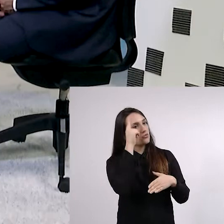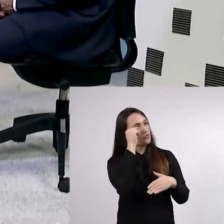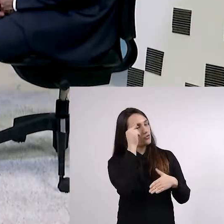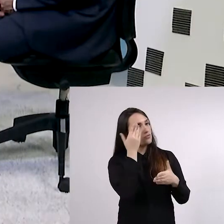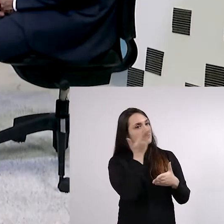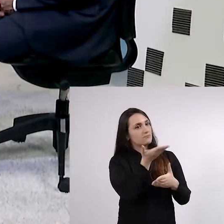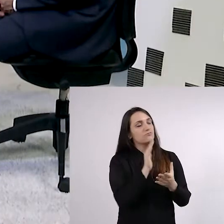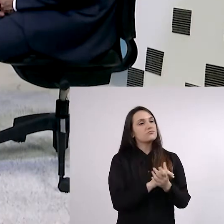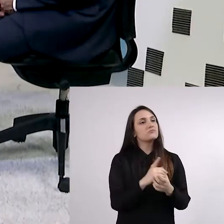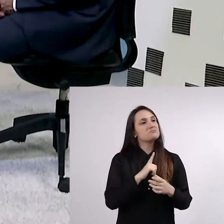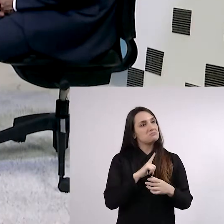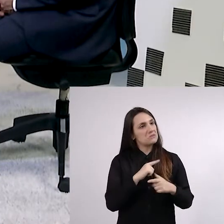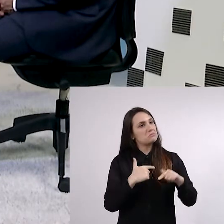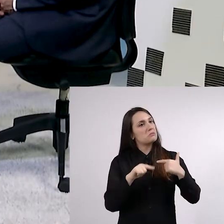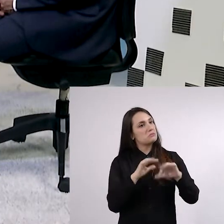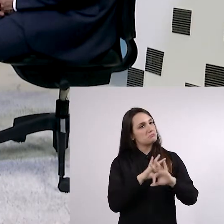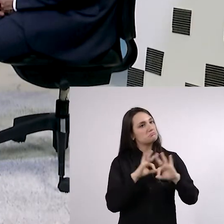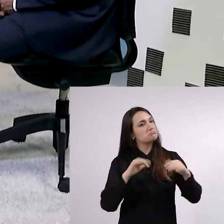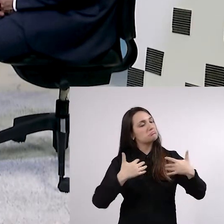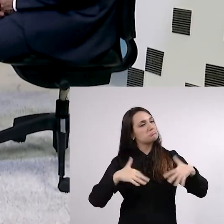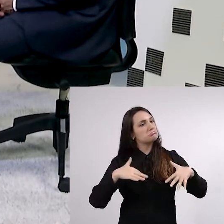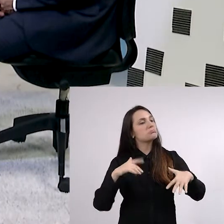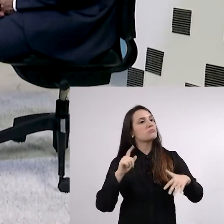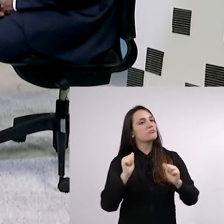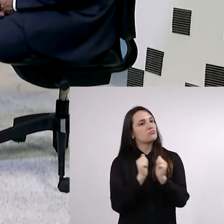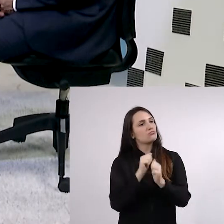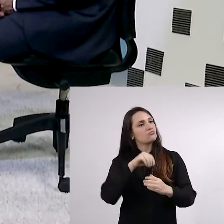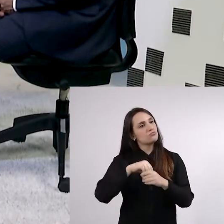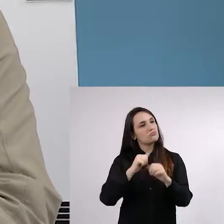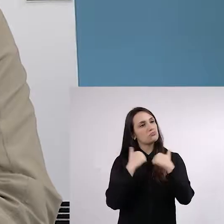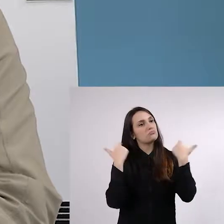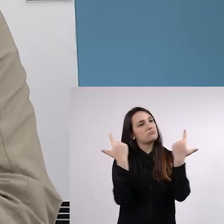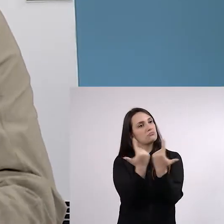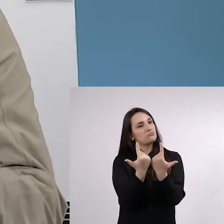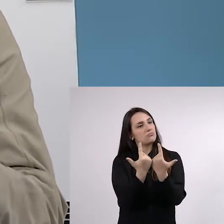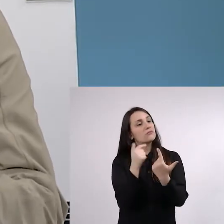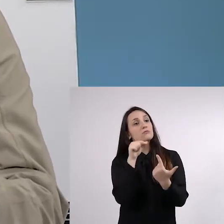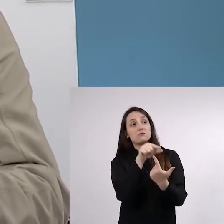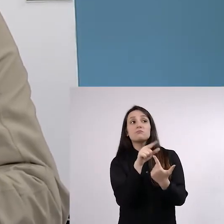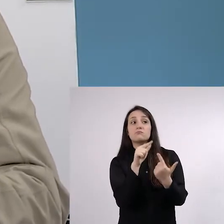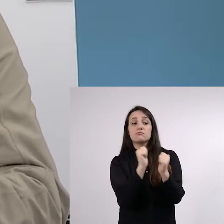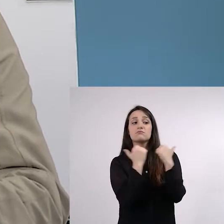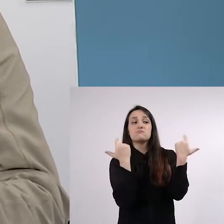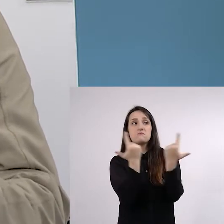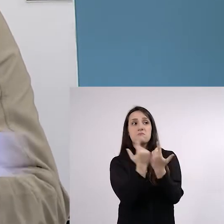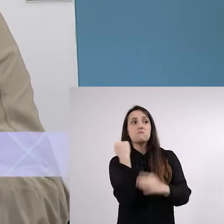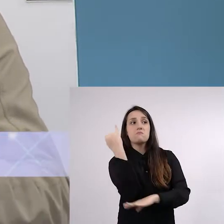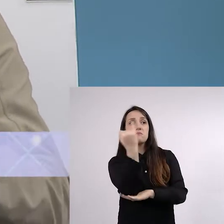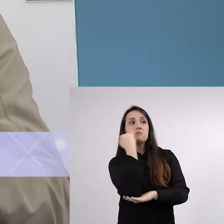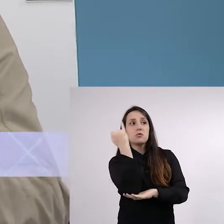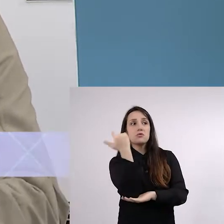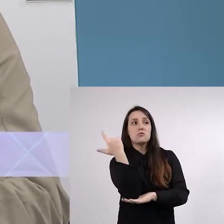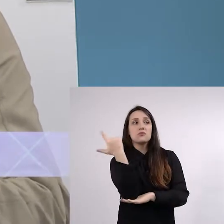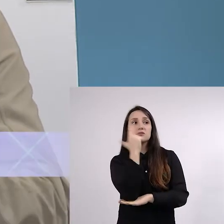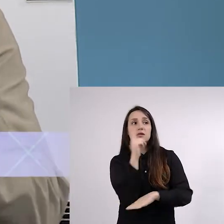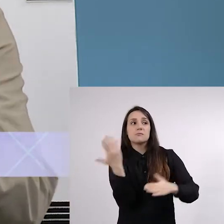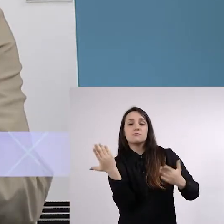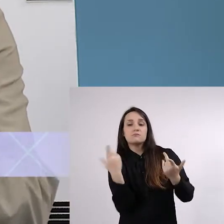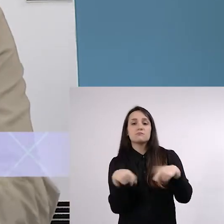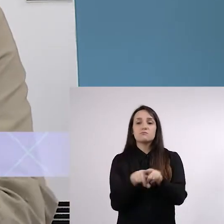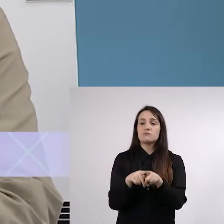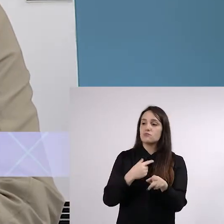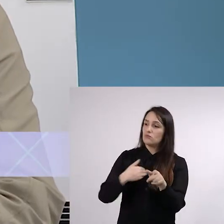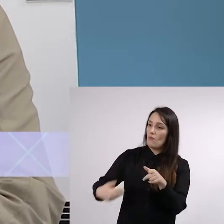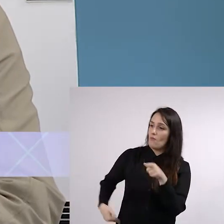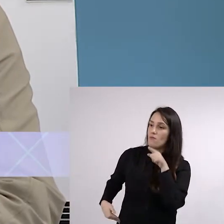Gerson Claro. Tem feito um grande trabalho na Assembleia, junto com os pares, e é uma casa fundamental para que o governo tenha